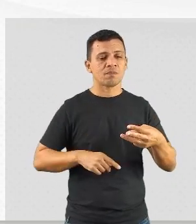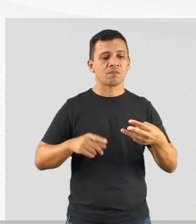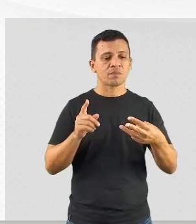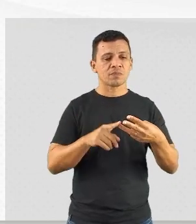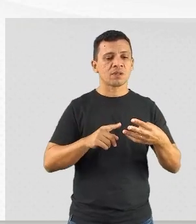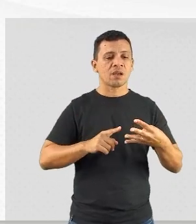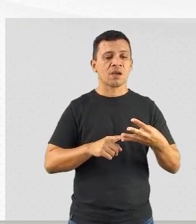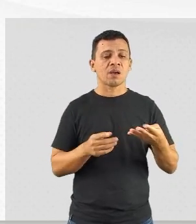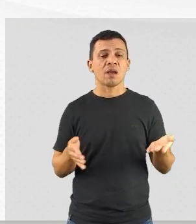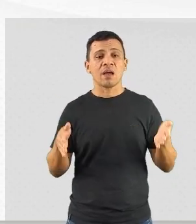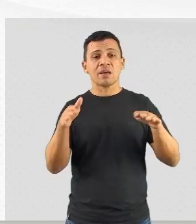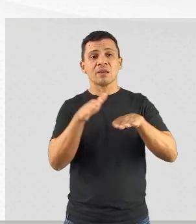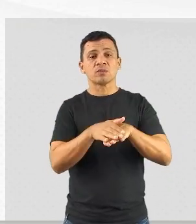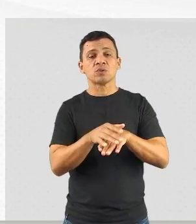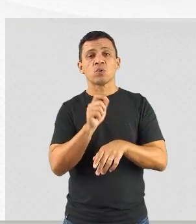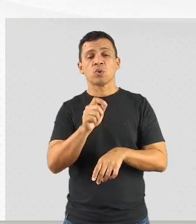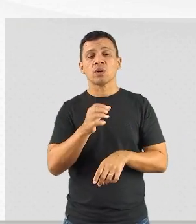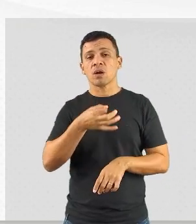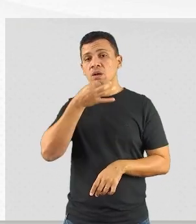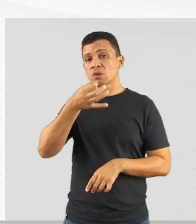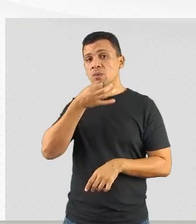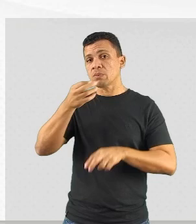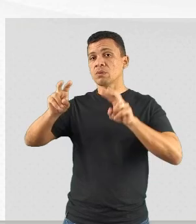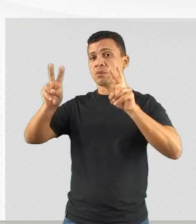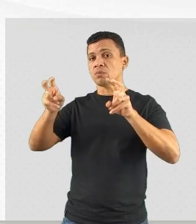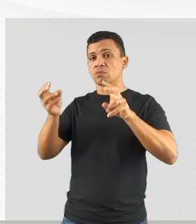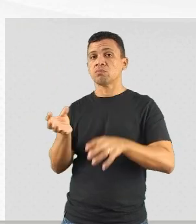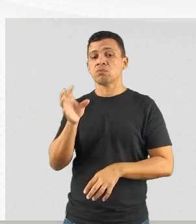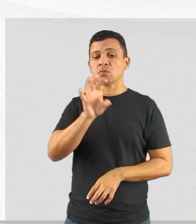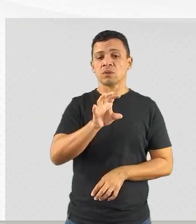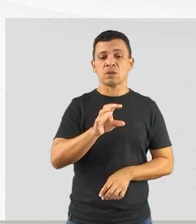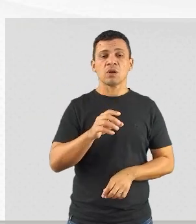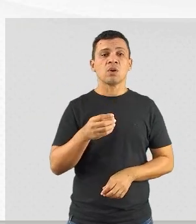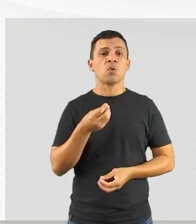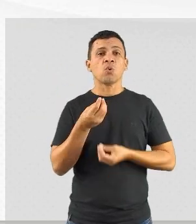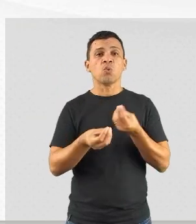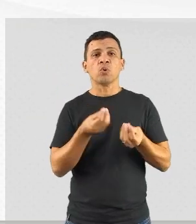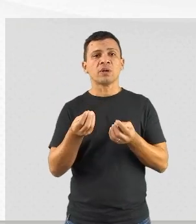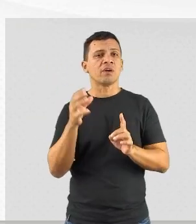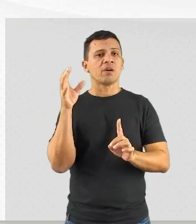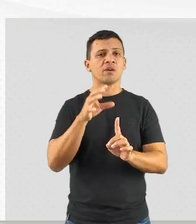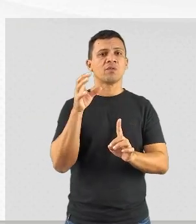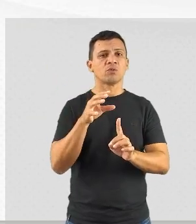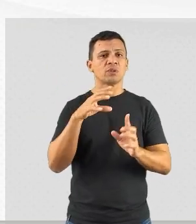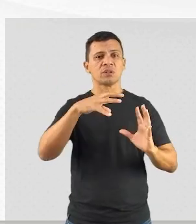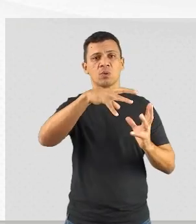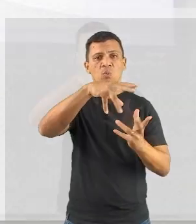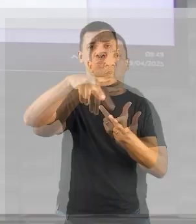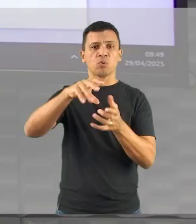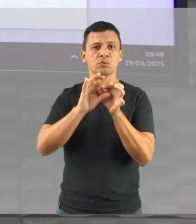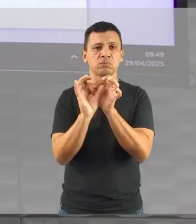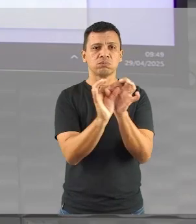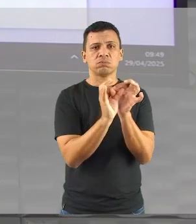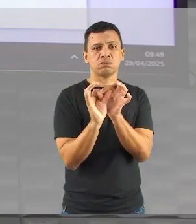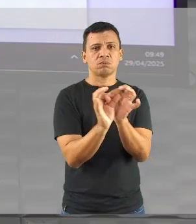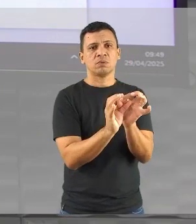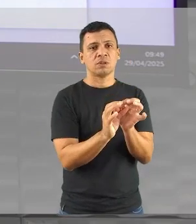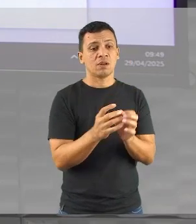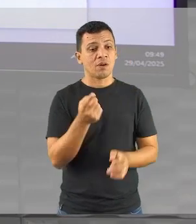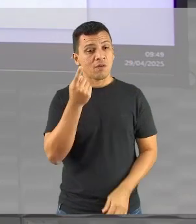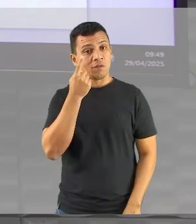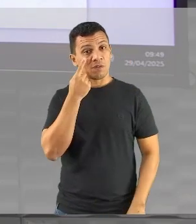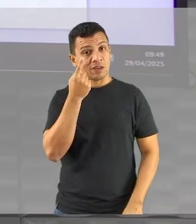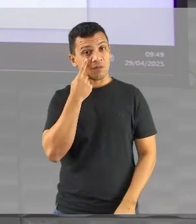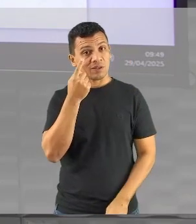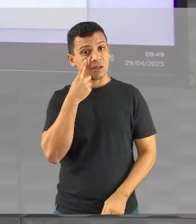D, a inclusão de citações de especialistas sobre os efeitos da globalização. Então, vocês vão verificar essa relação de